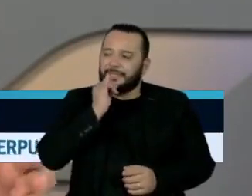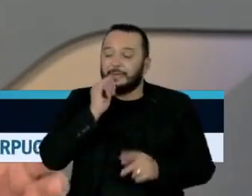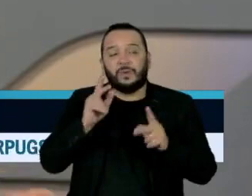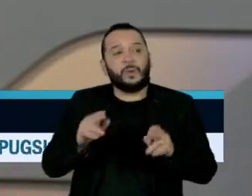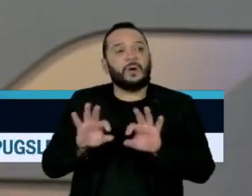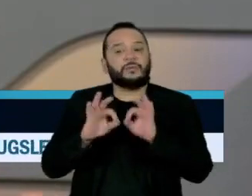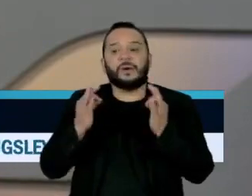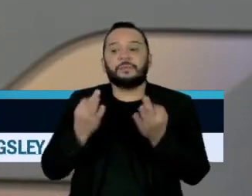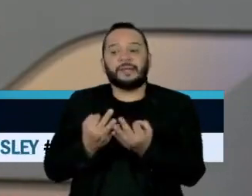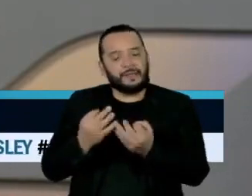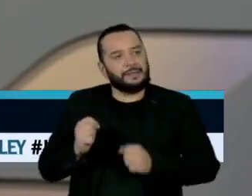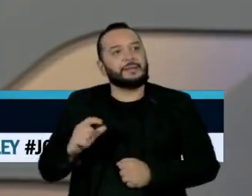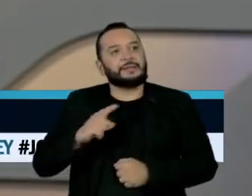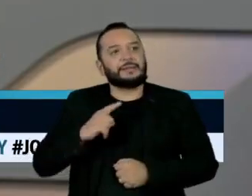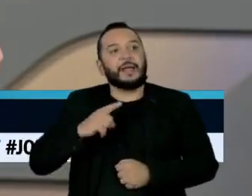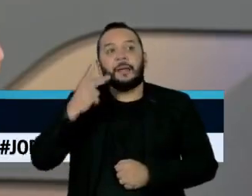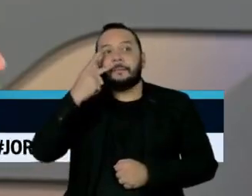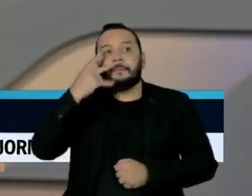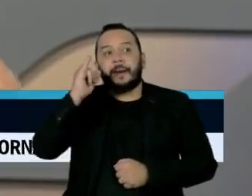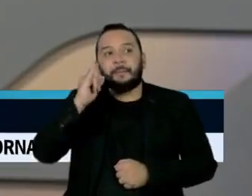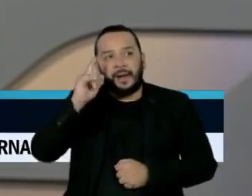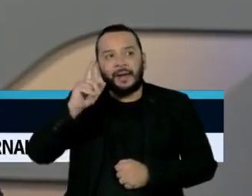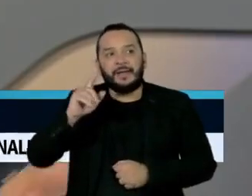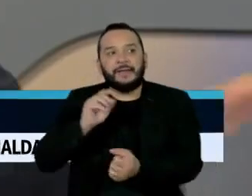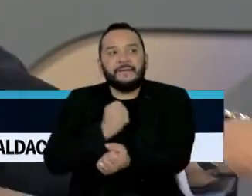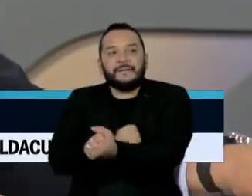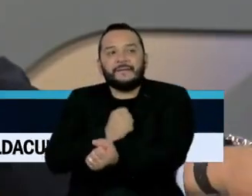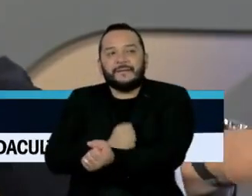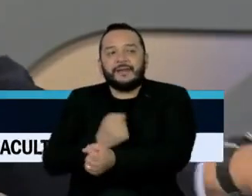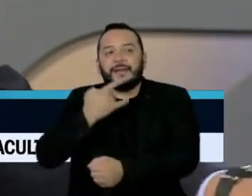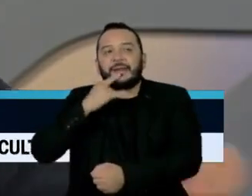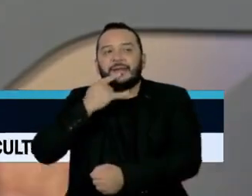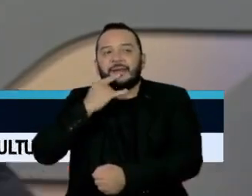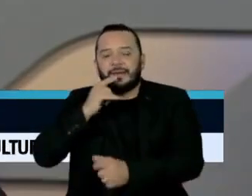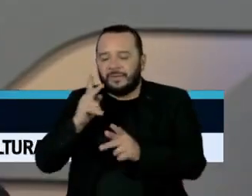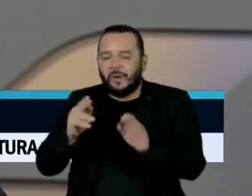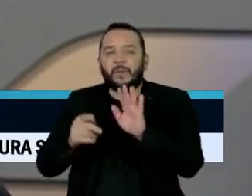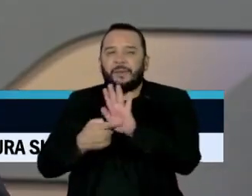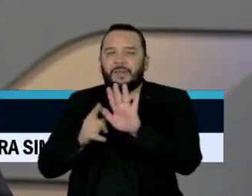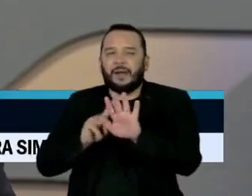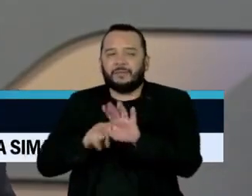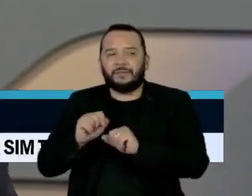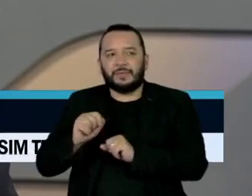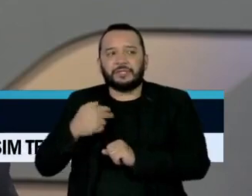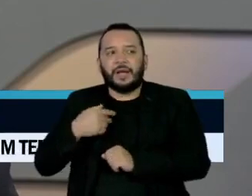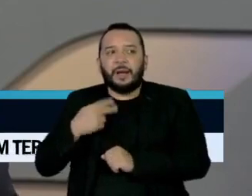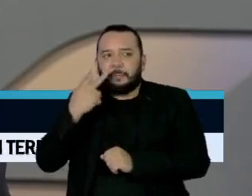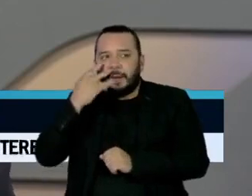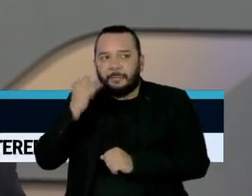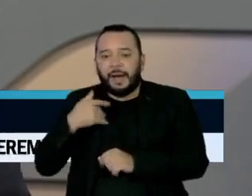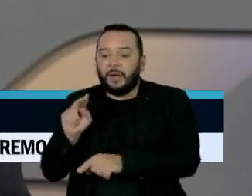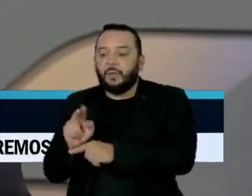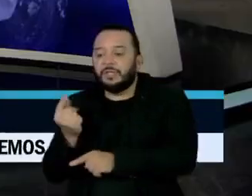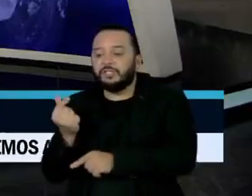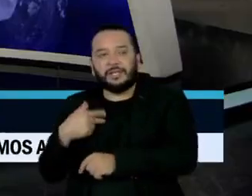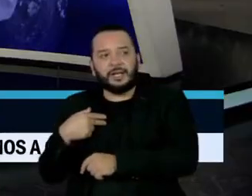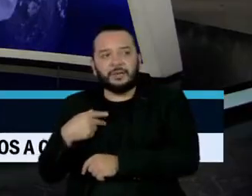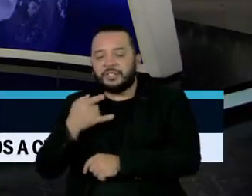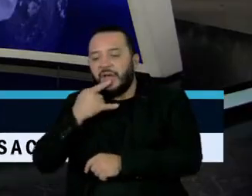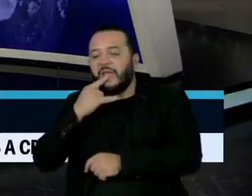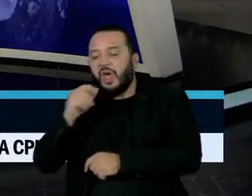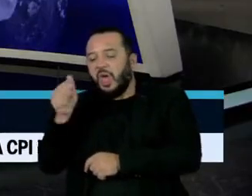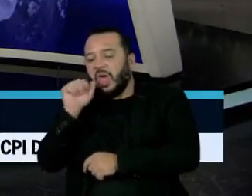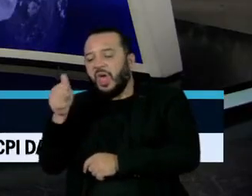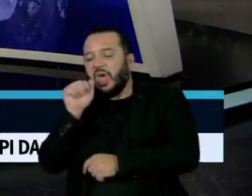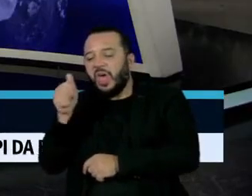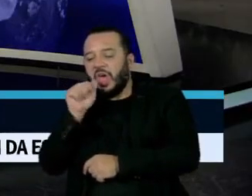alcoólatra e quem cuida do dinheiro passou a ser ele próprio. Evidente que a mãe e os filhos terão uma alimentação menor no final do